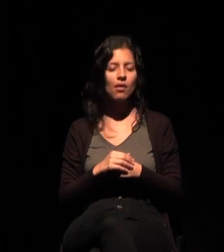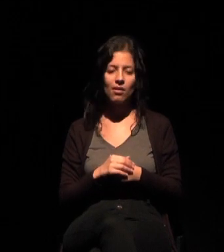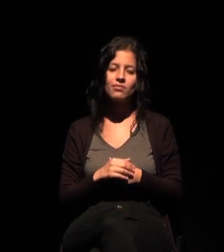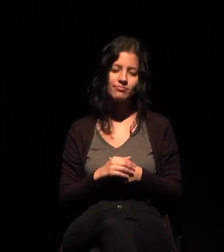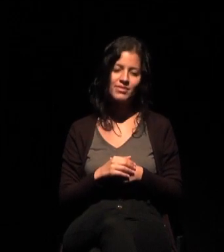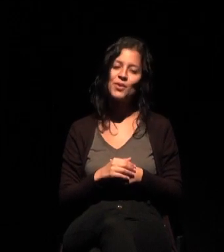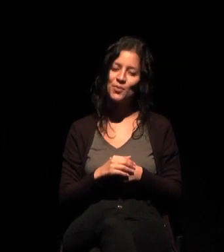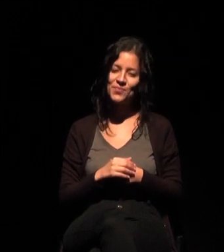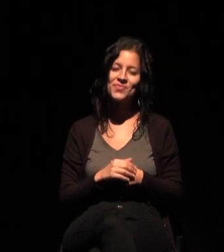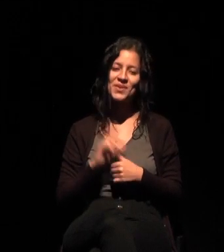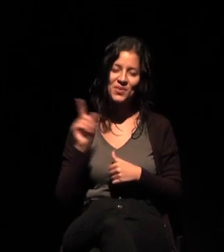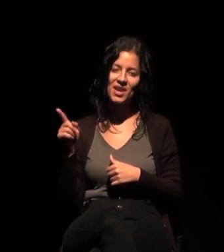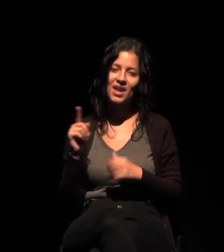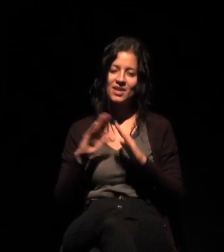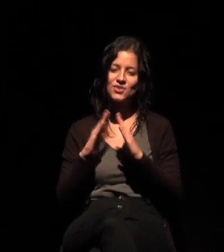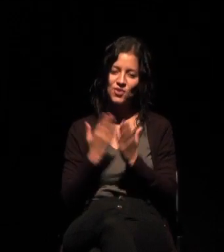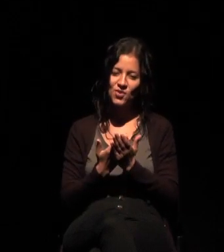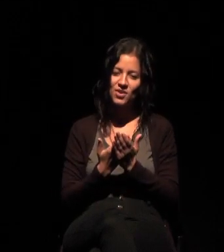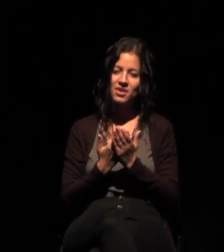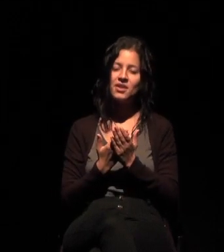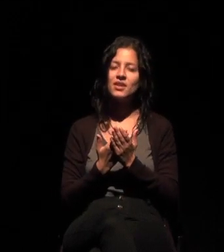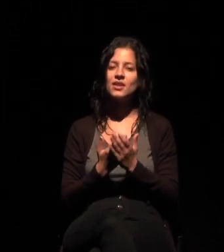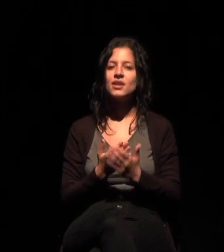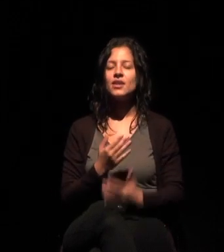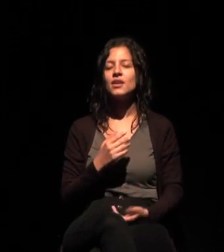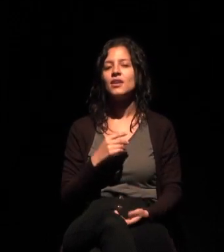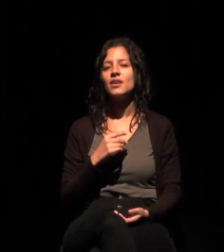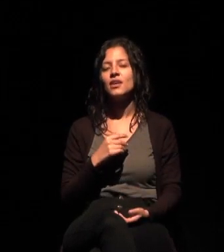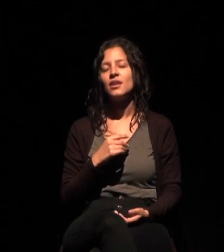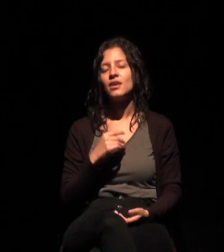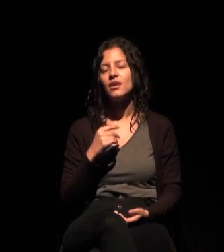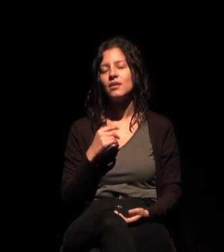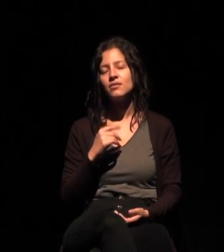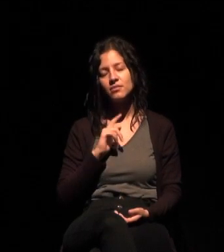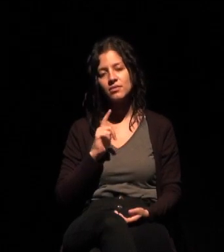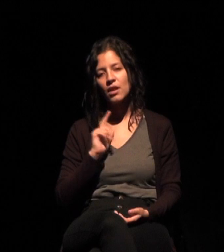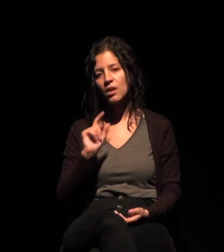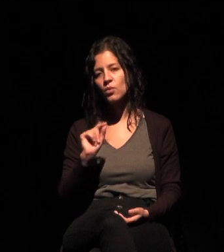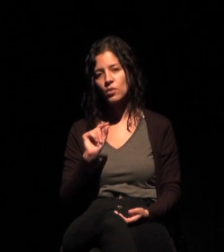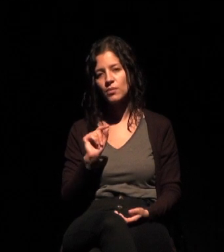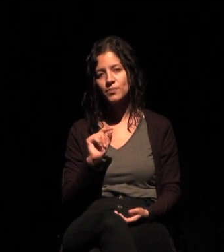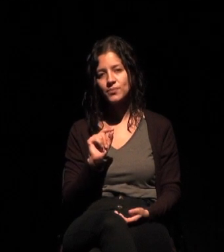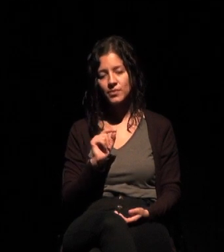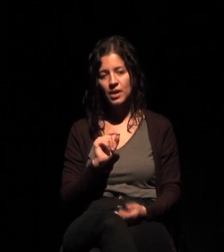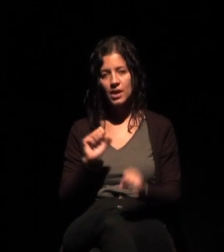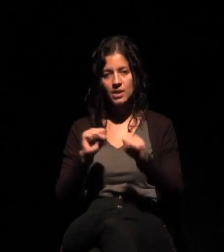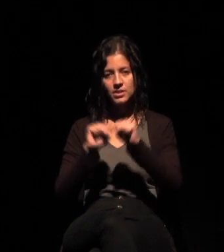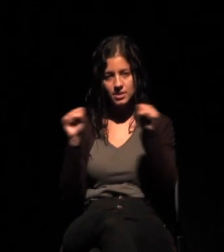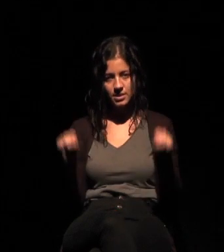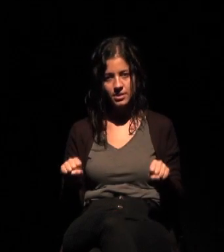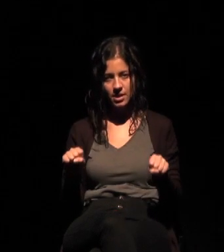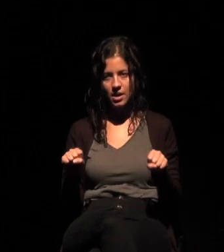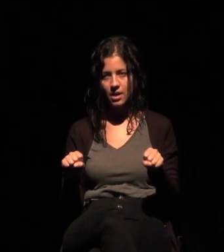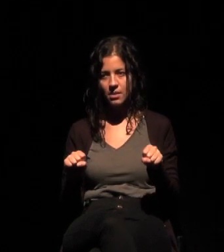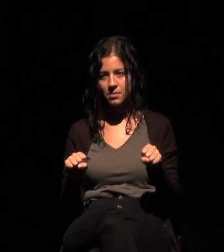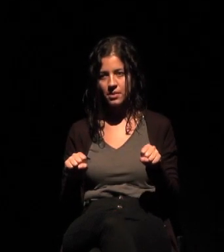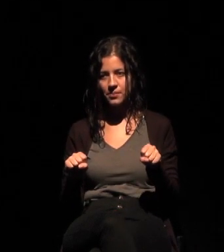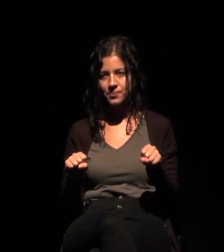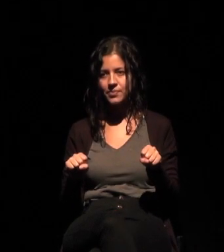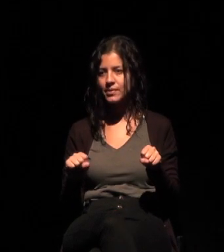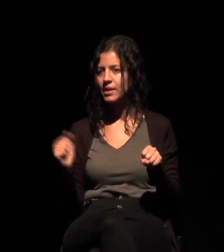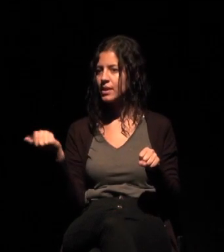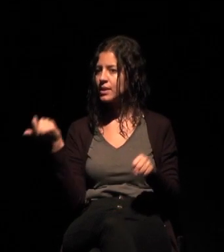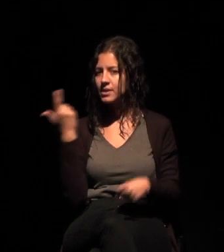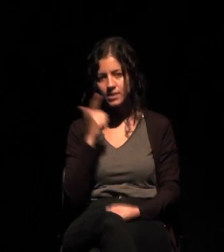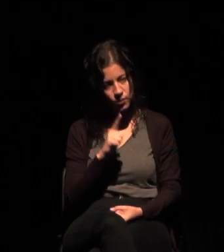vou não vou explicar muito tecnicamente mas só da idéia é o seguinte você tem um sistema que você não consegue explicar que não